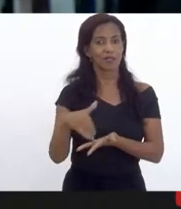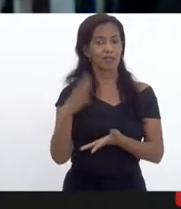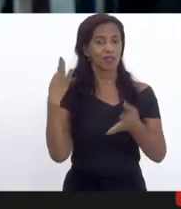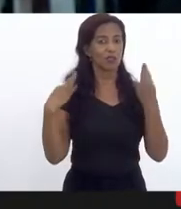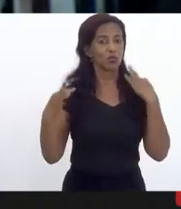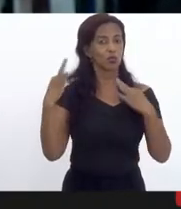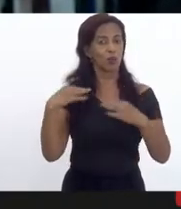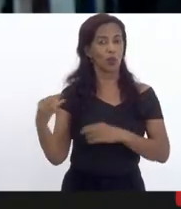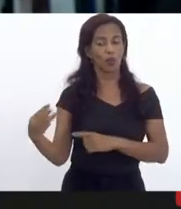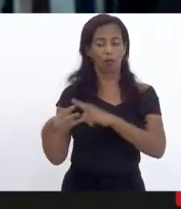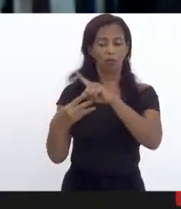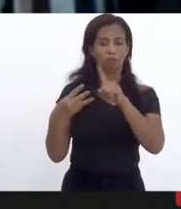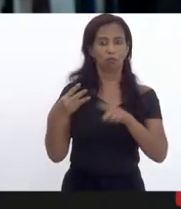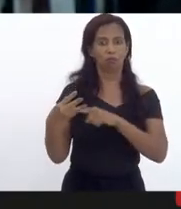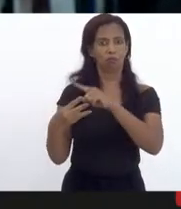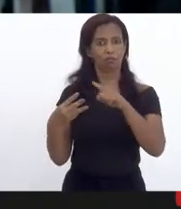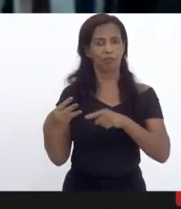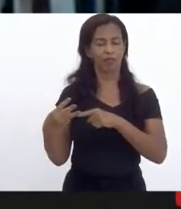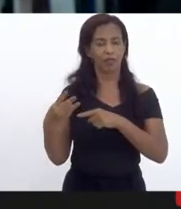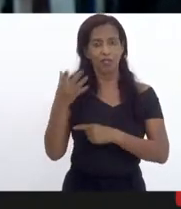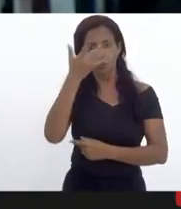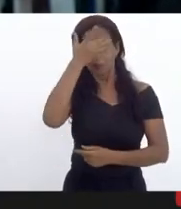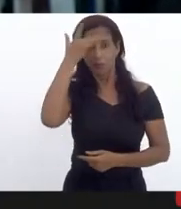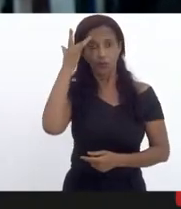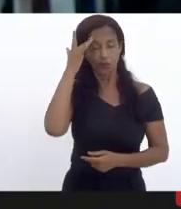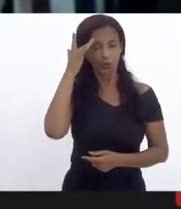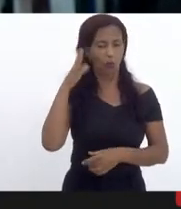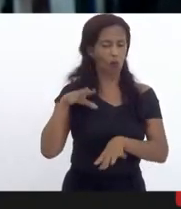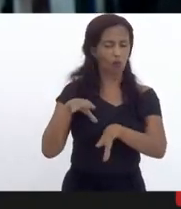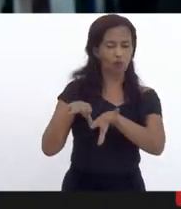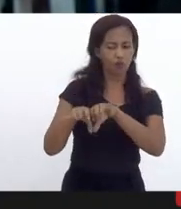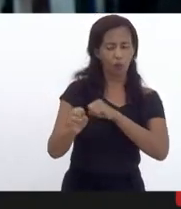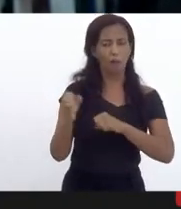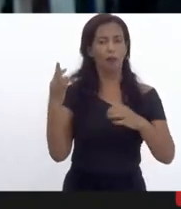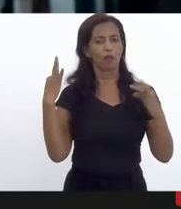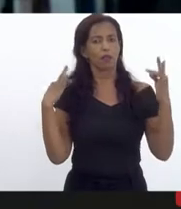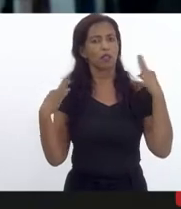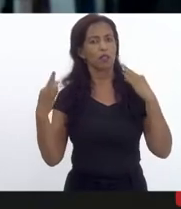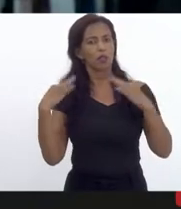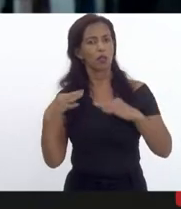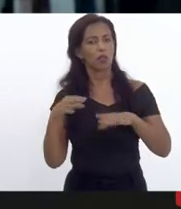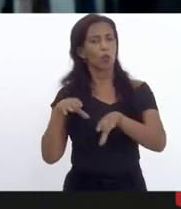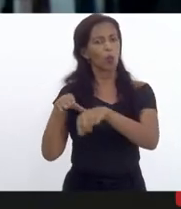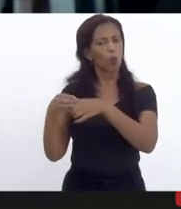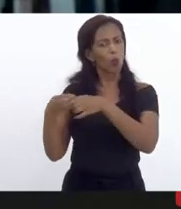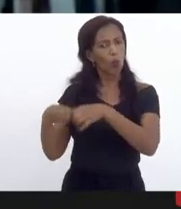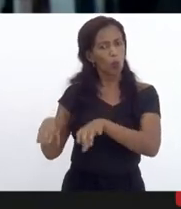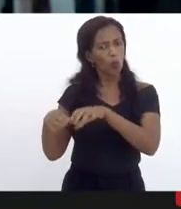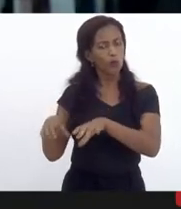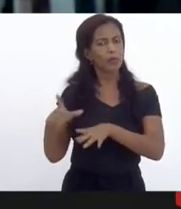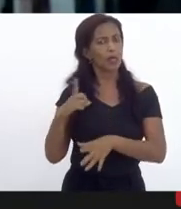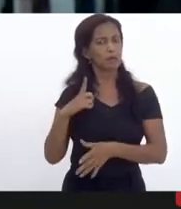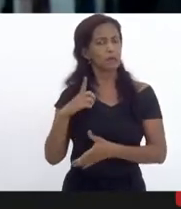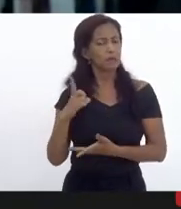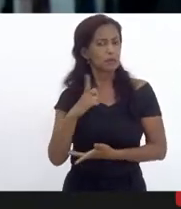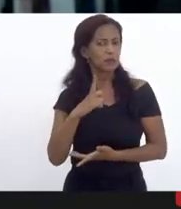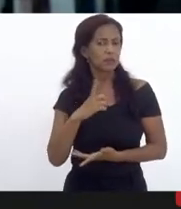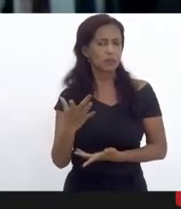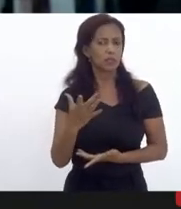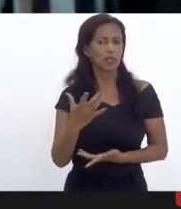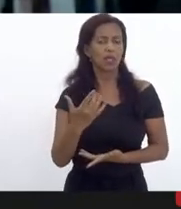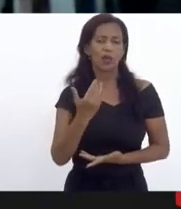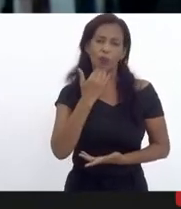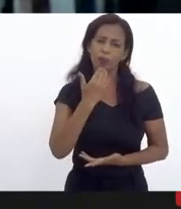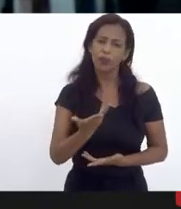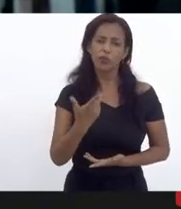Turismo três turismólogos, né? Três pessoas formadas em turismo e concursadas. E é um apelo que eu deixo,